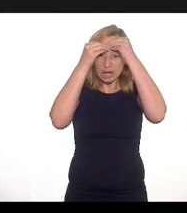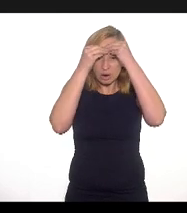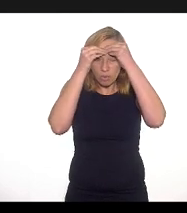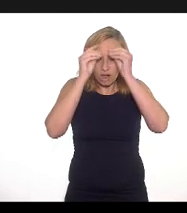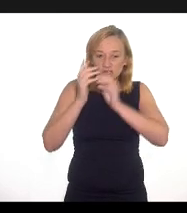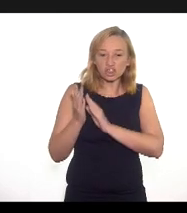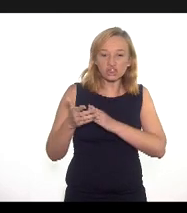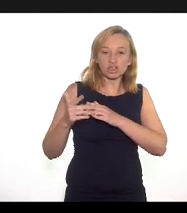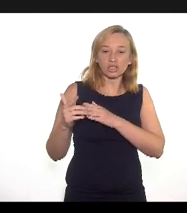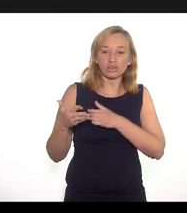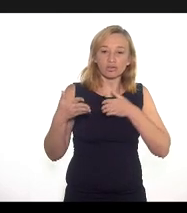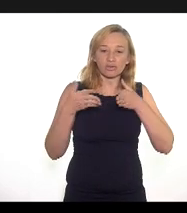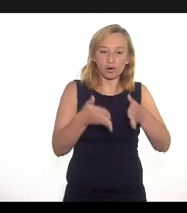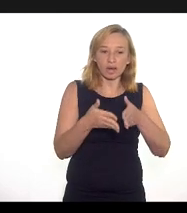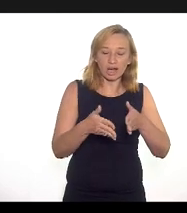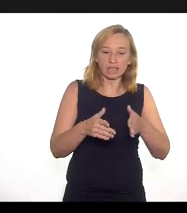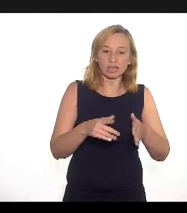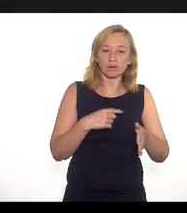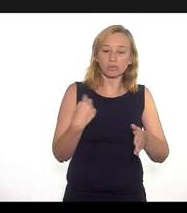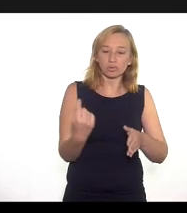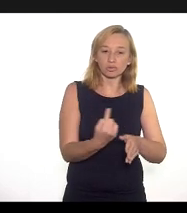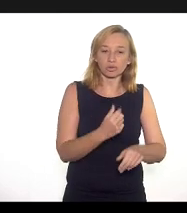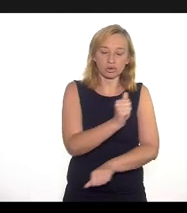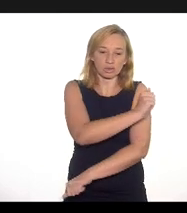voltada para o nosso público.